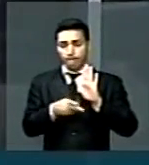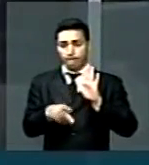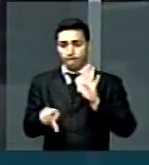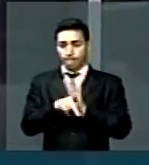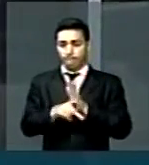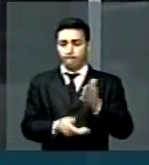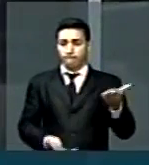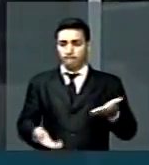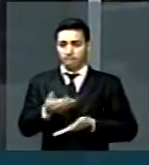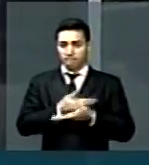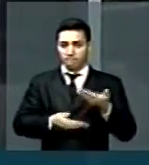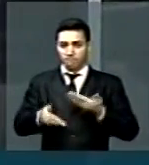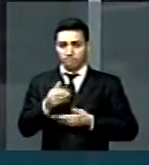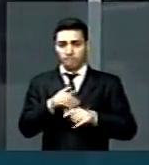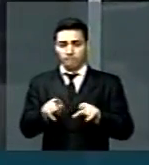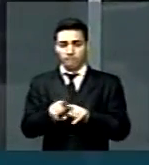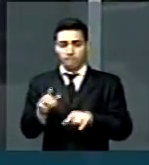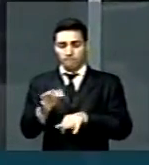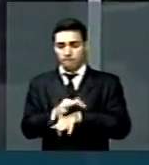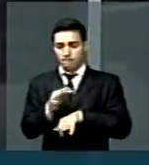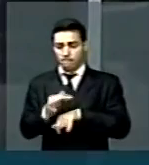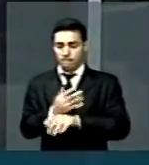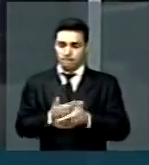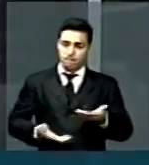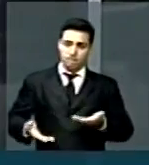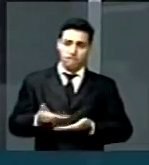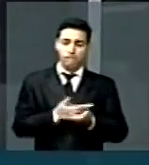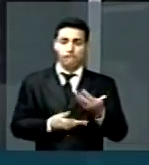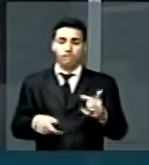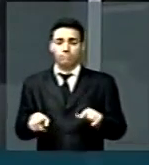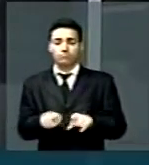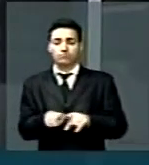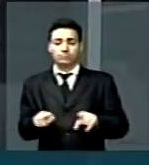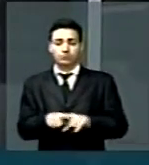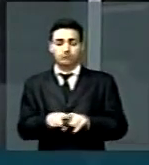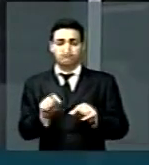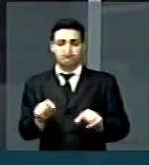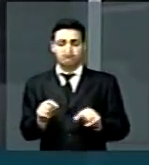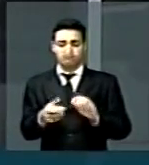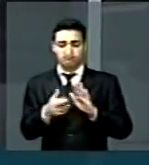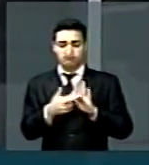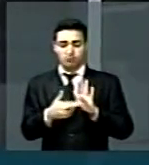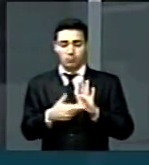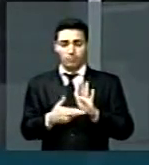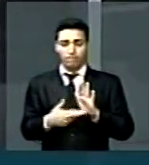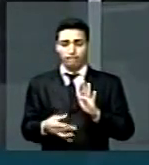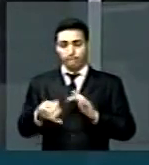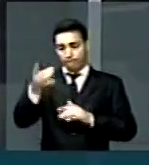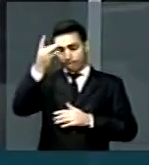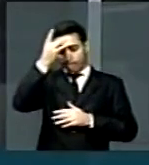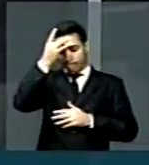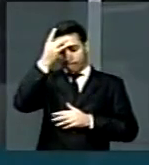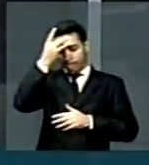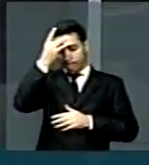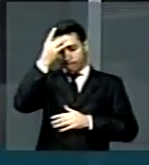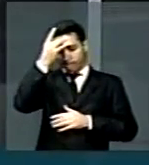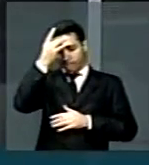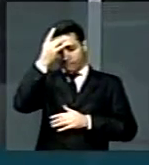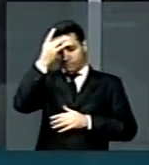hermandad, los principios de tolerancia y los principios de espiritualismo